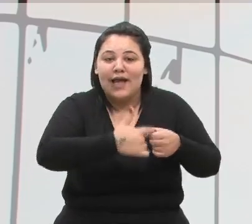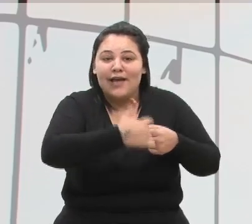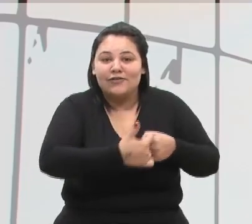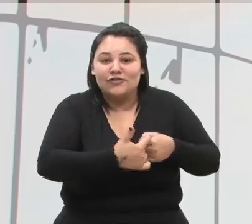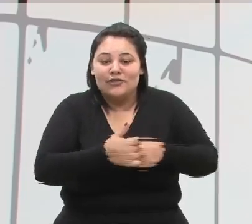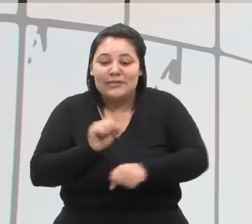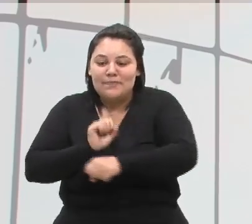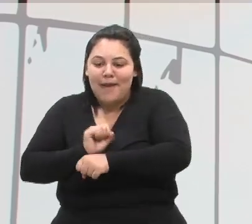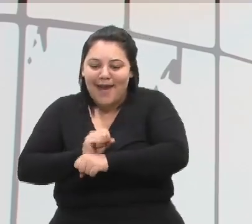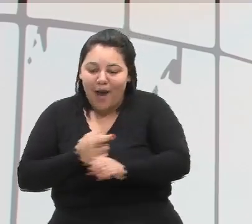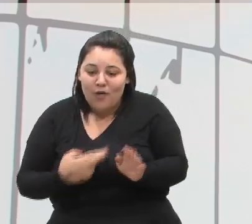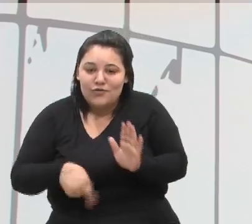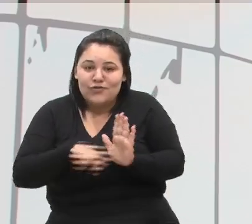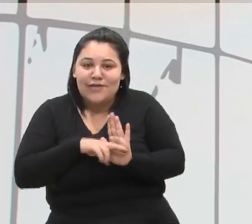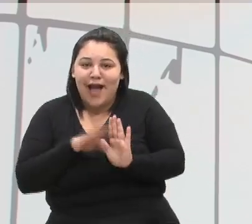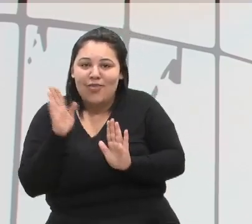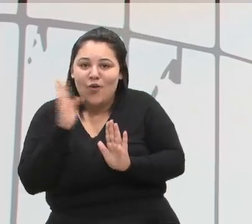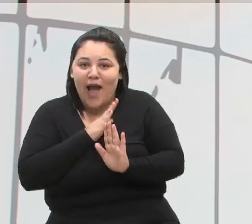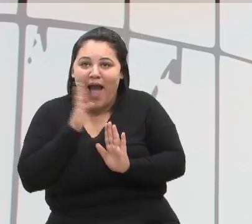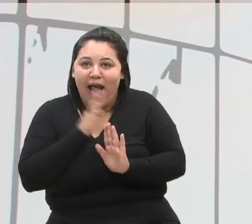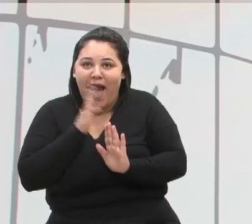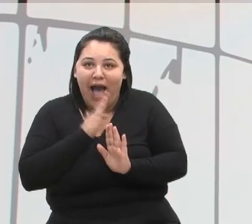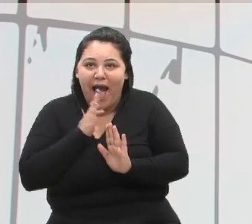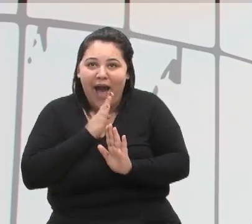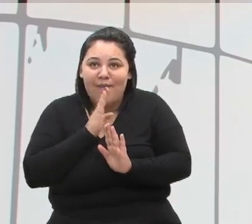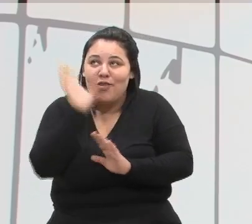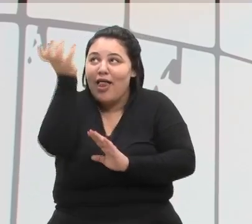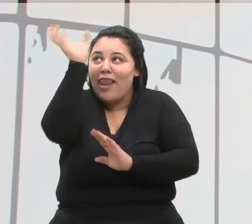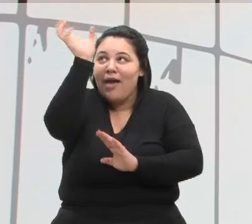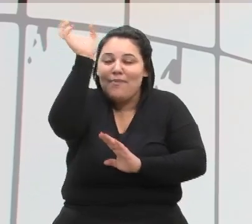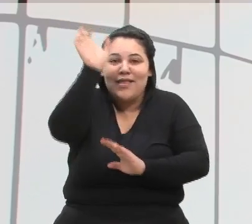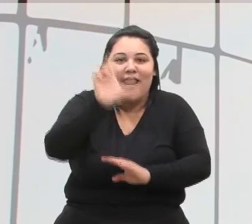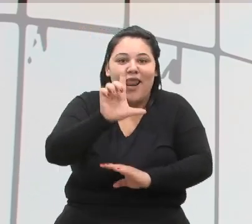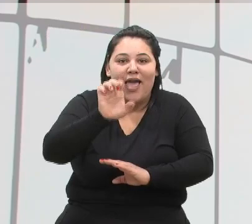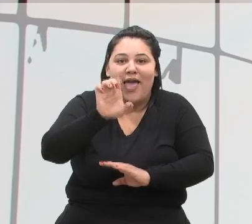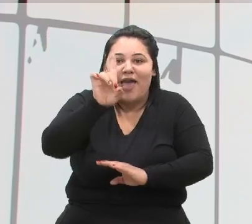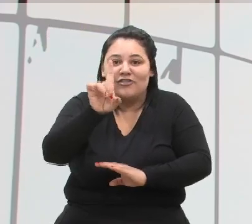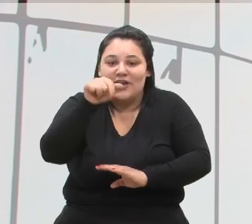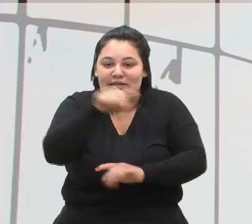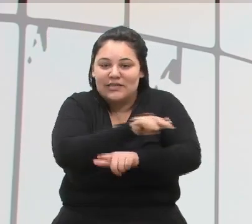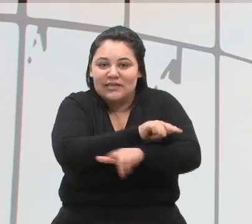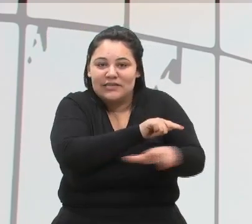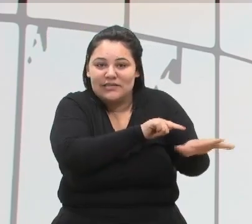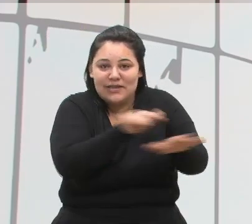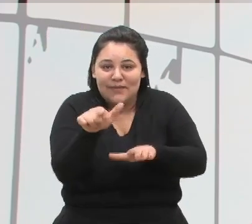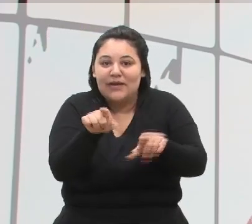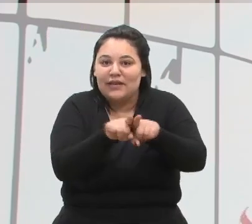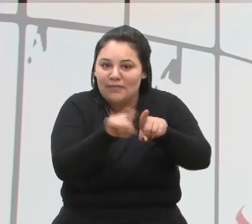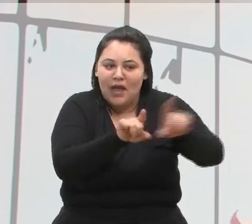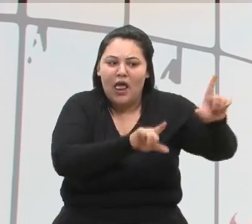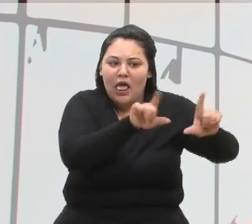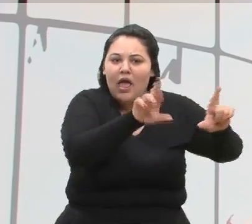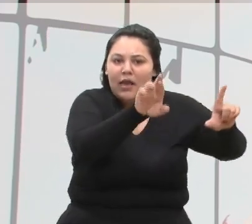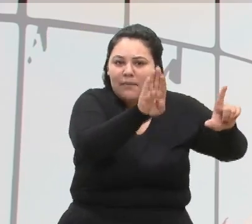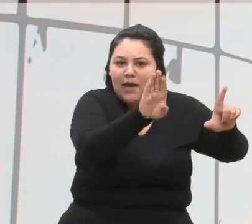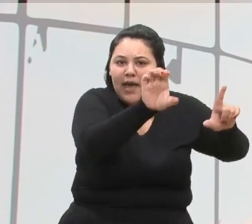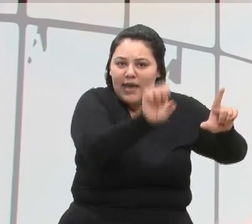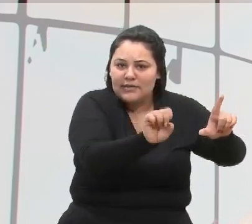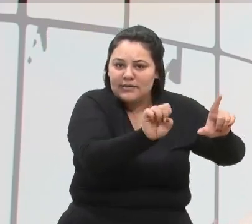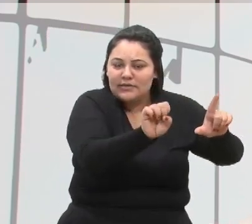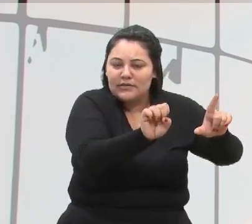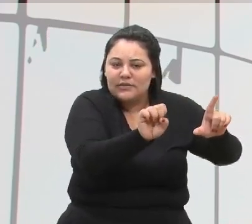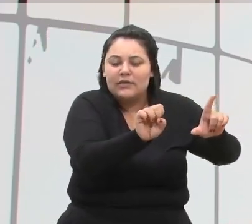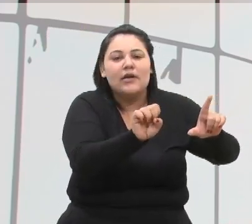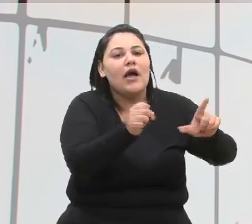muito rápido dessas lâmpadas de LED, essa semana também repercutiu muito na RBS TV, da expectativa da população,